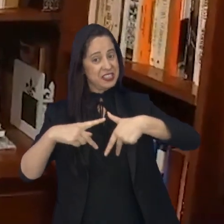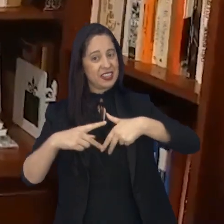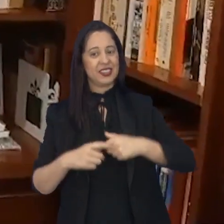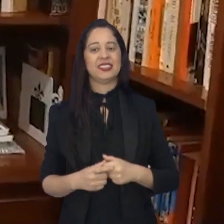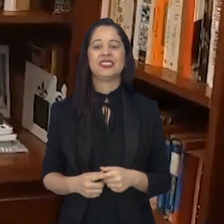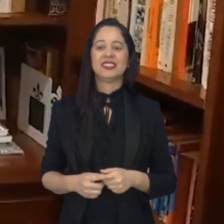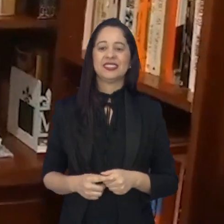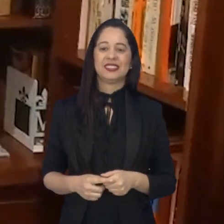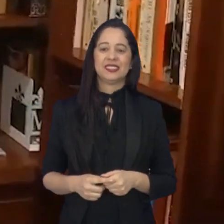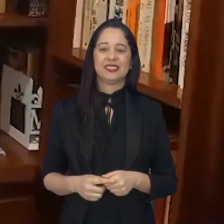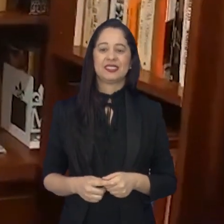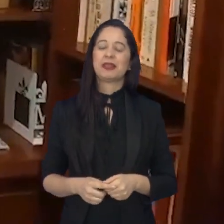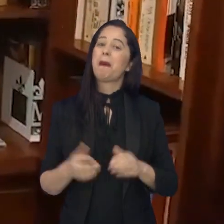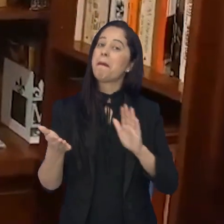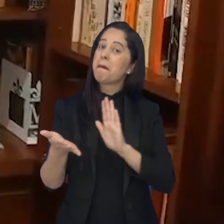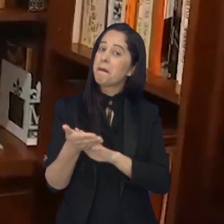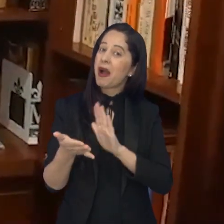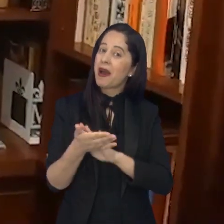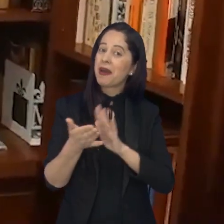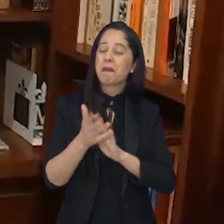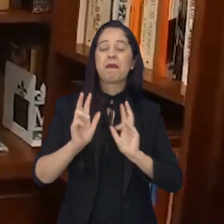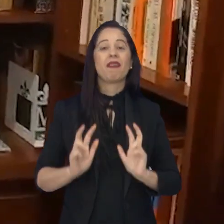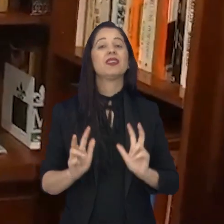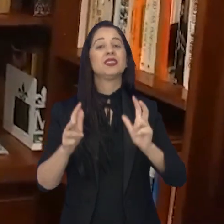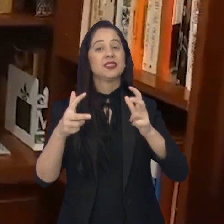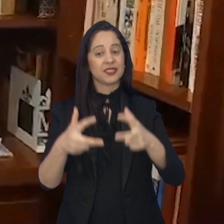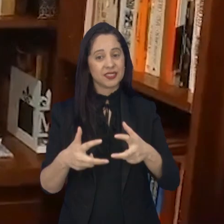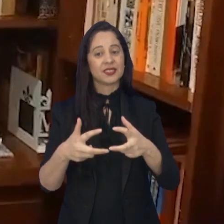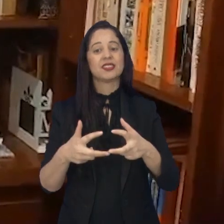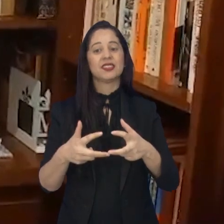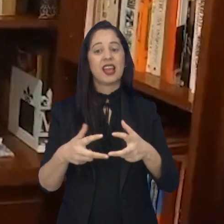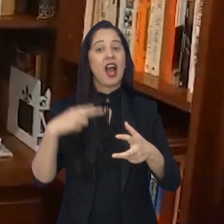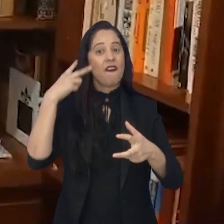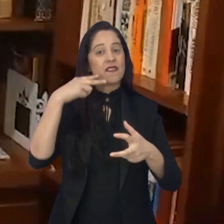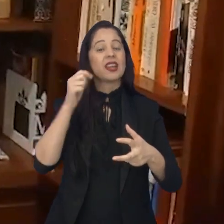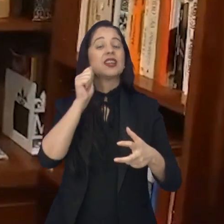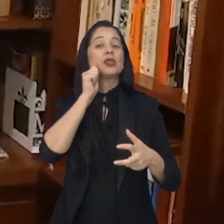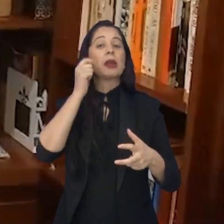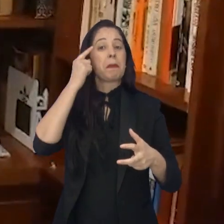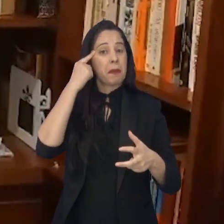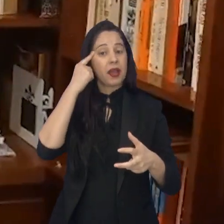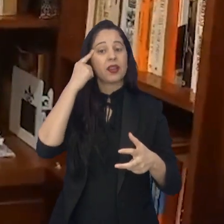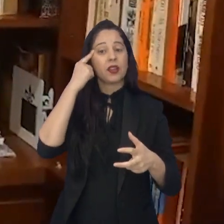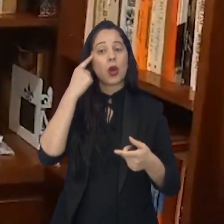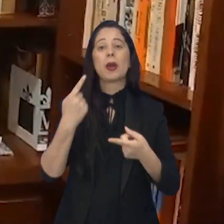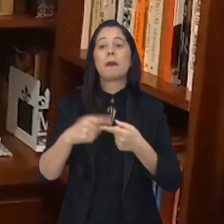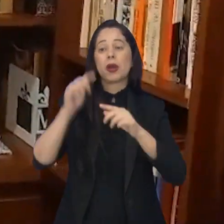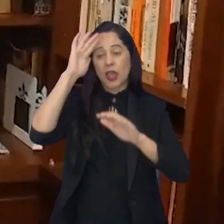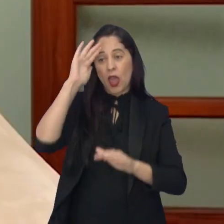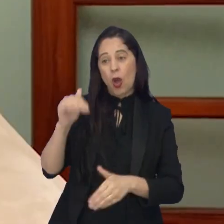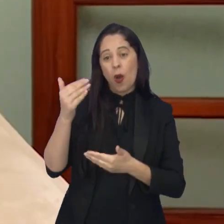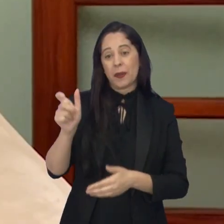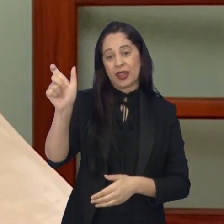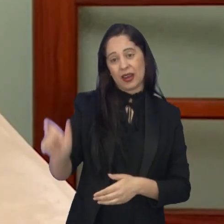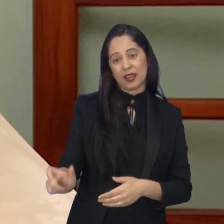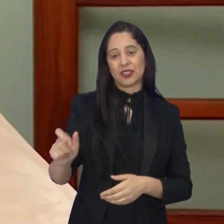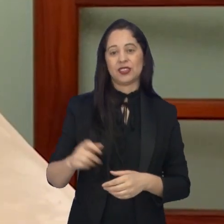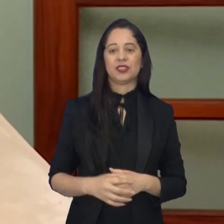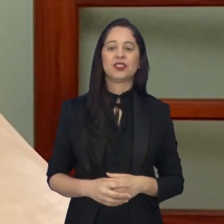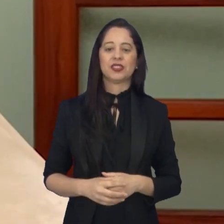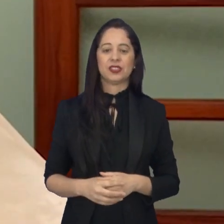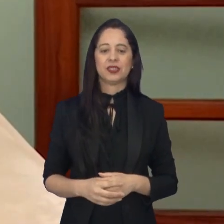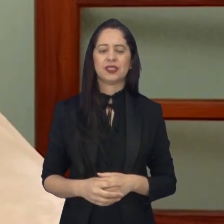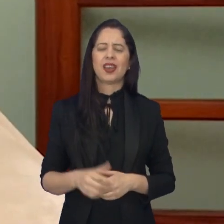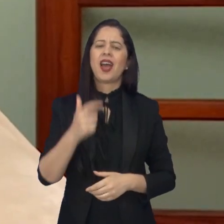Aplausos à Câmara Municipal de São José dos Campos e à vereadora Amélia Naomi pela homenagem a meu irmão. Querido, com